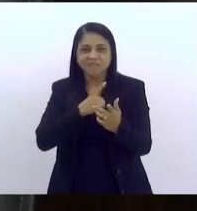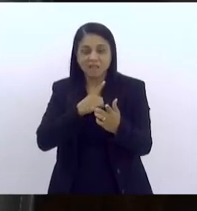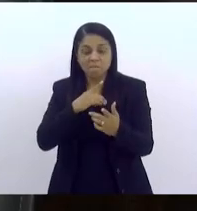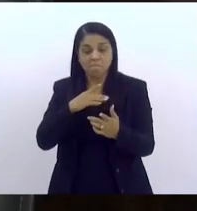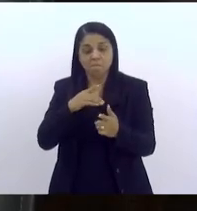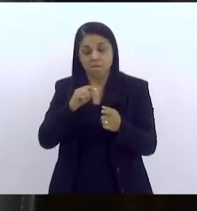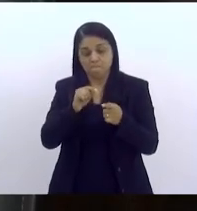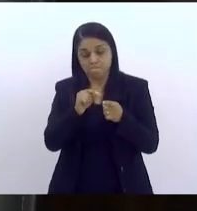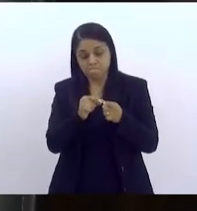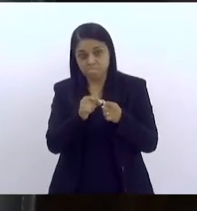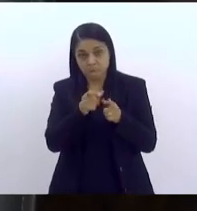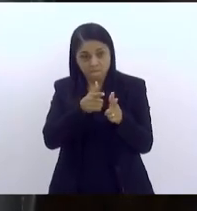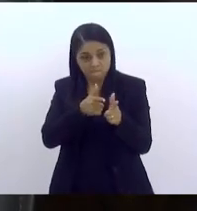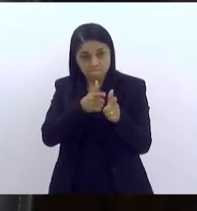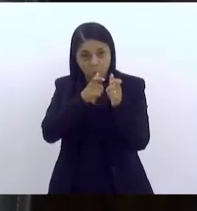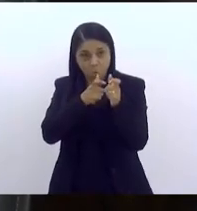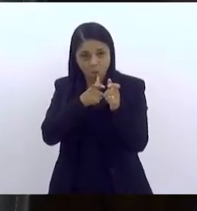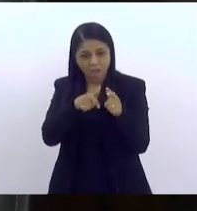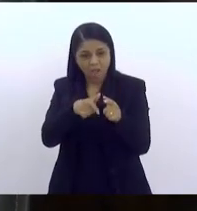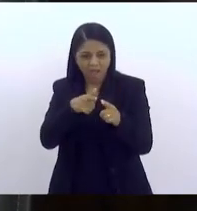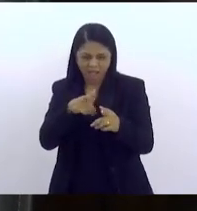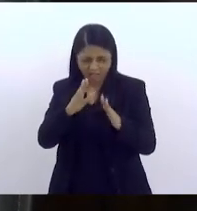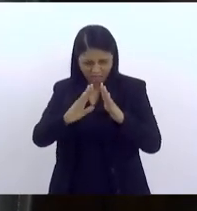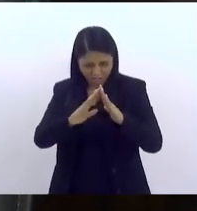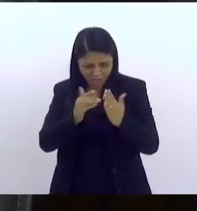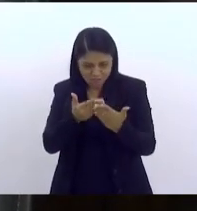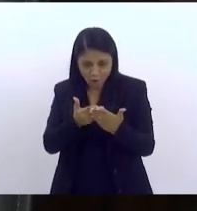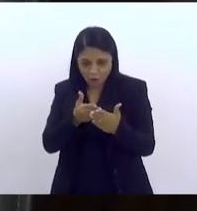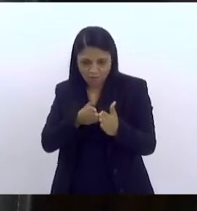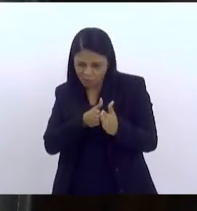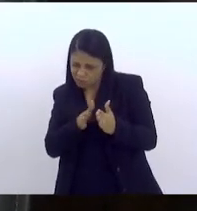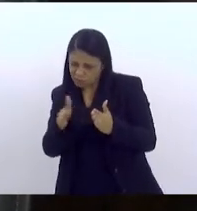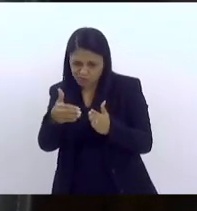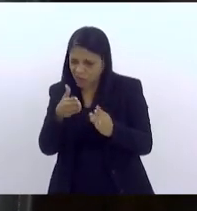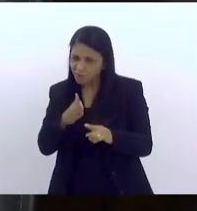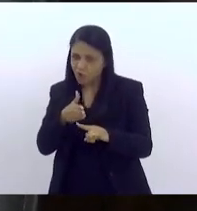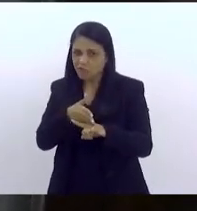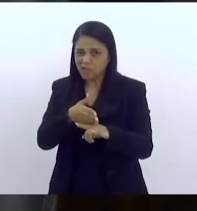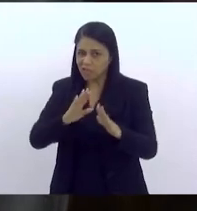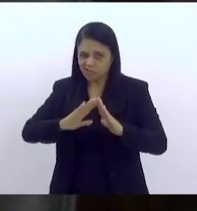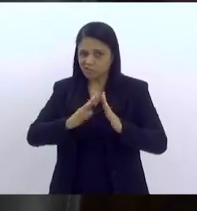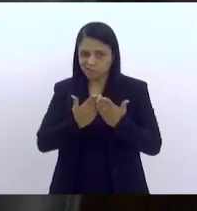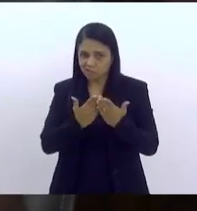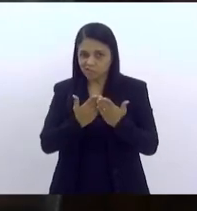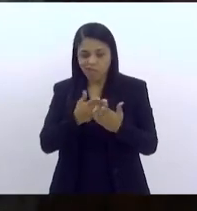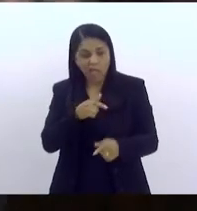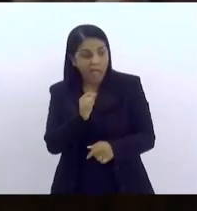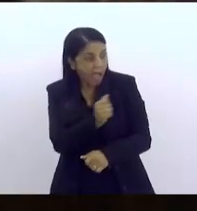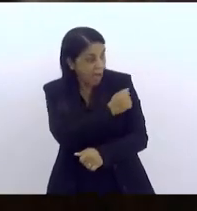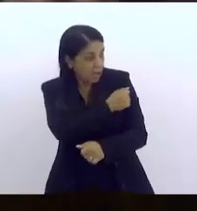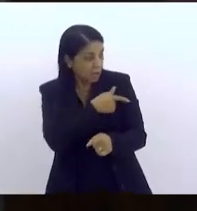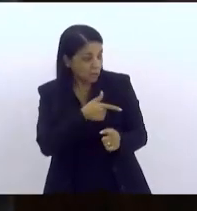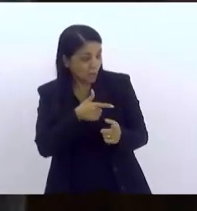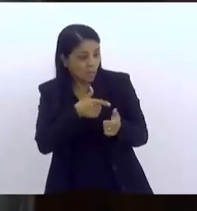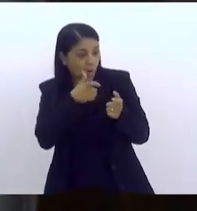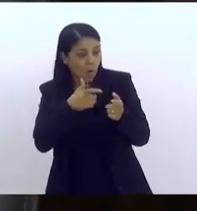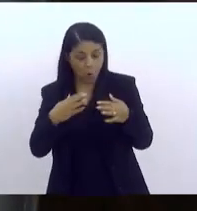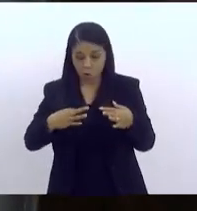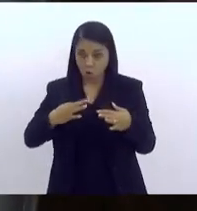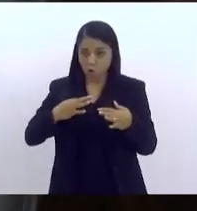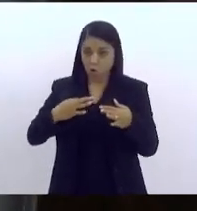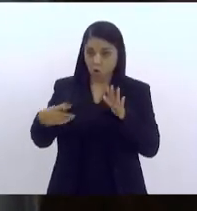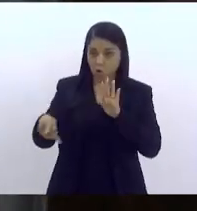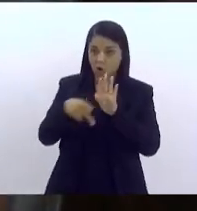de opa Isso aqui é uma escola eu não vou entrar no prédio escolar Opa isso aqui é um aluno que está vestido com